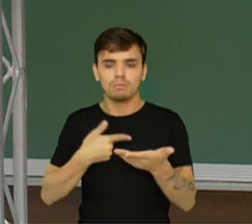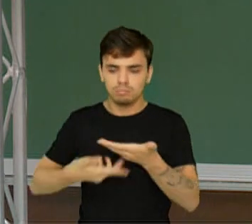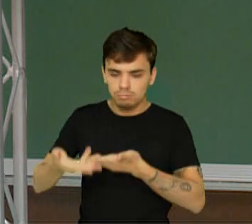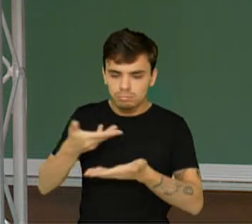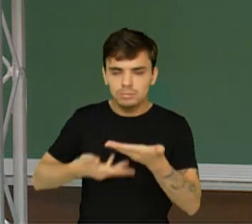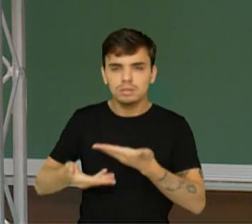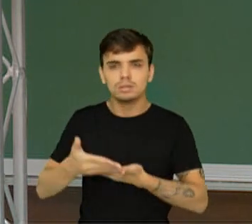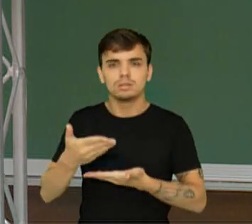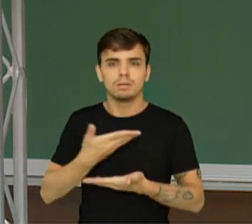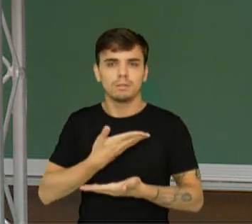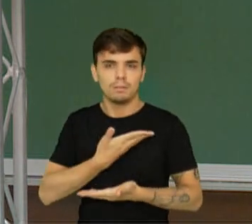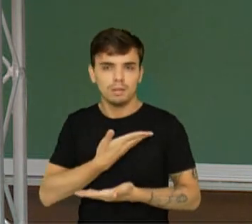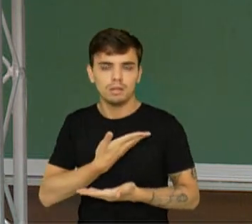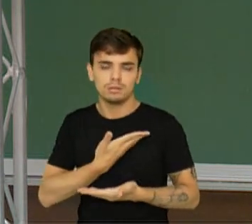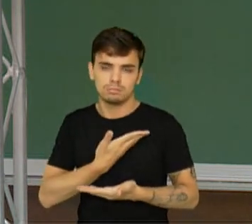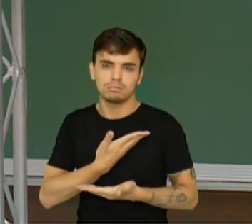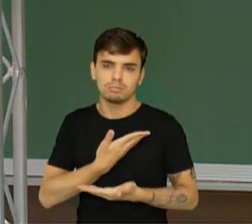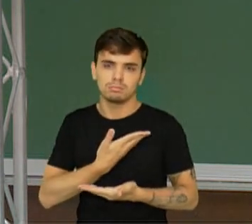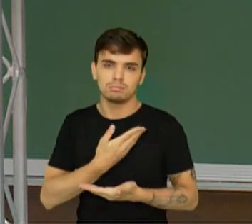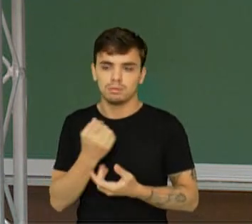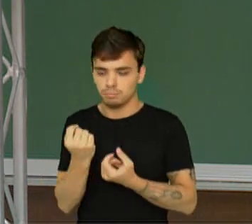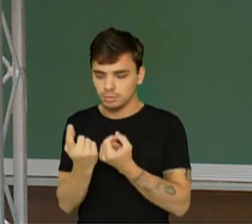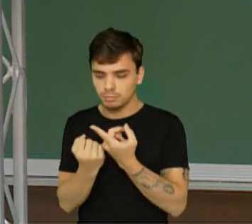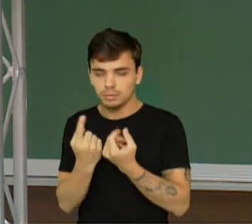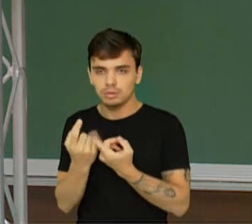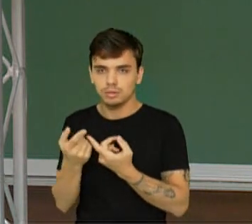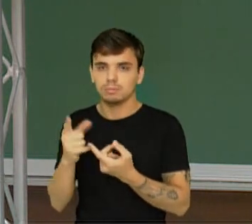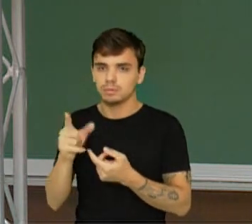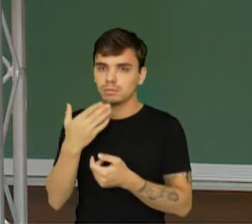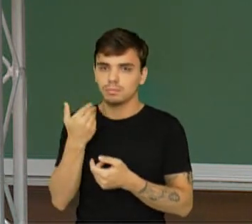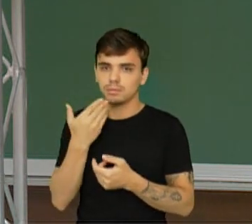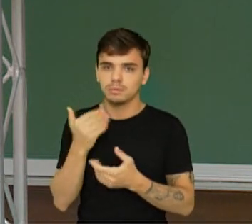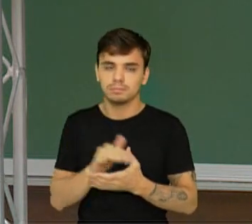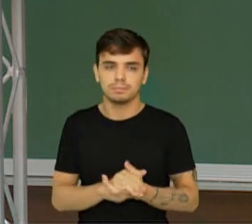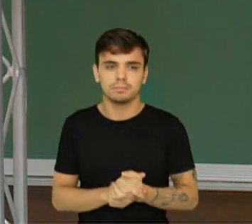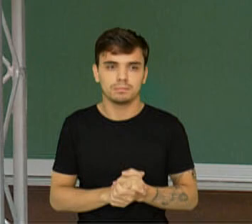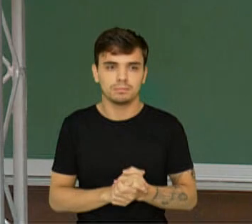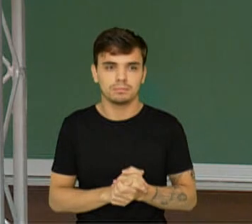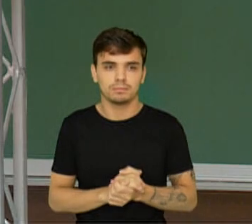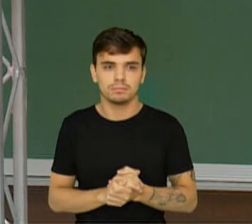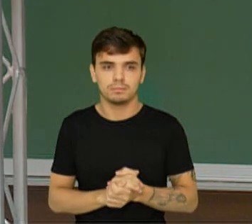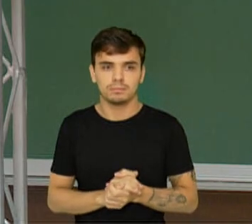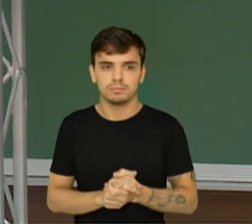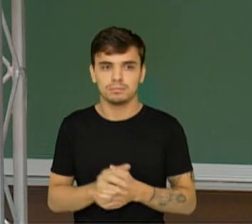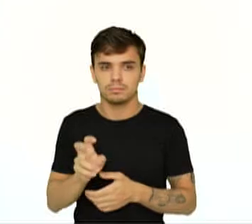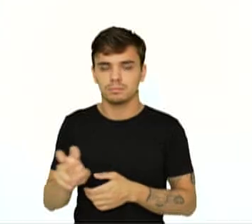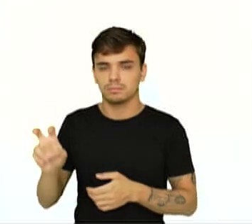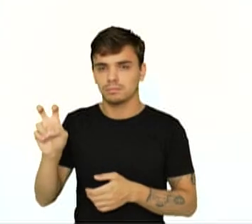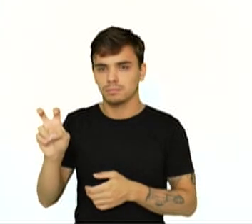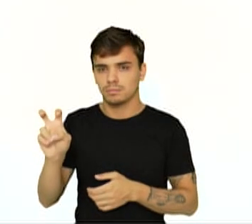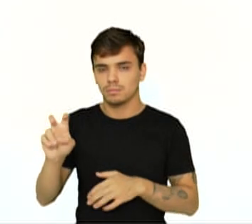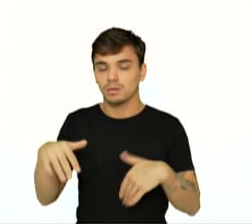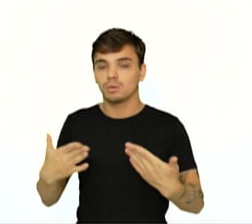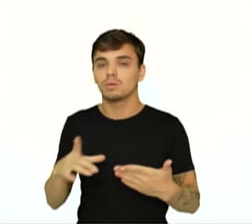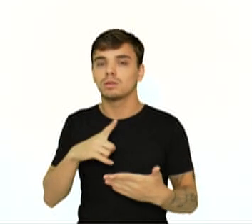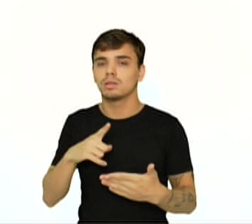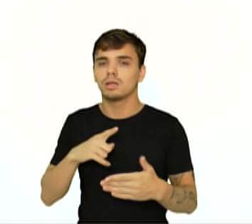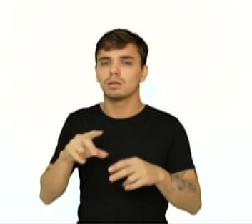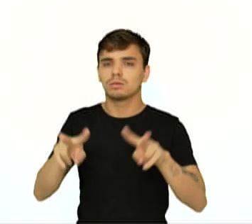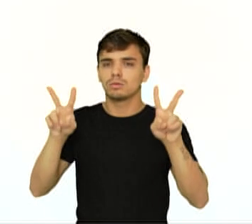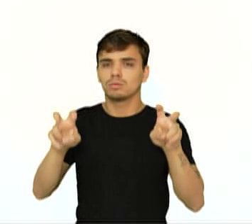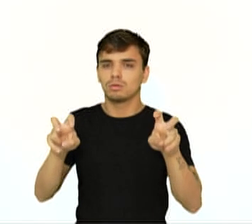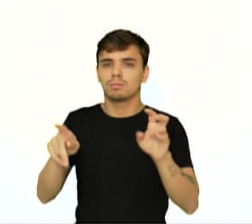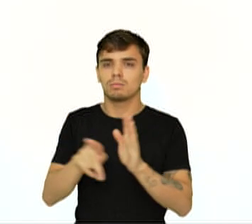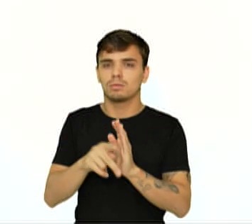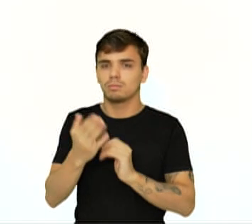amiga, né, pipoca, e depois vai ficar melhor. Em la 5. Quando se trata de comida,